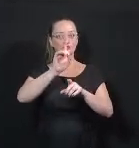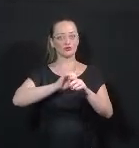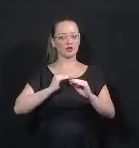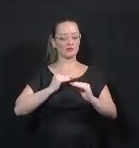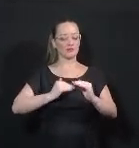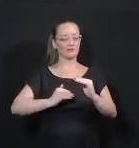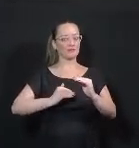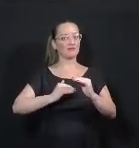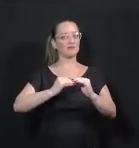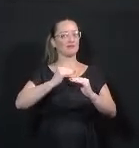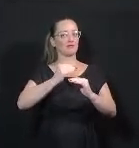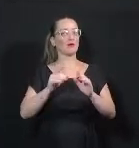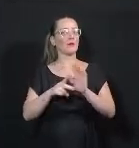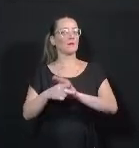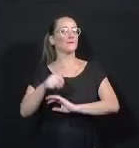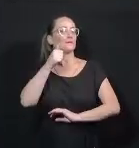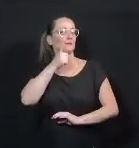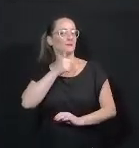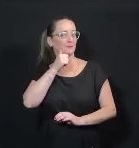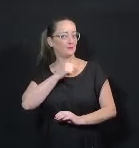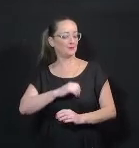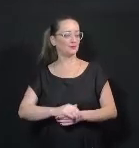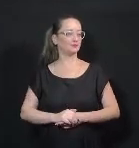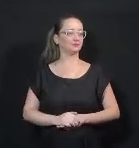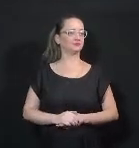das mulheres